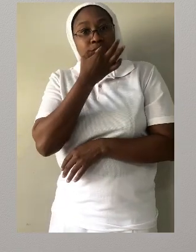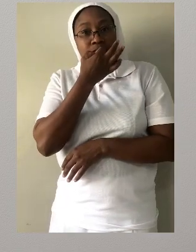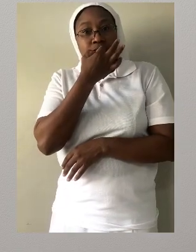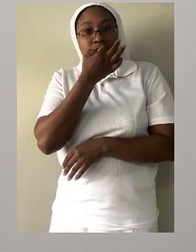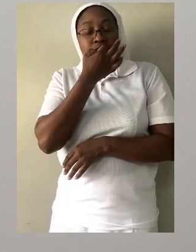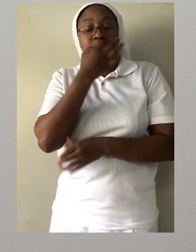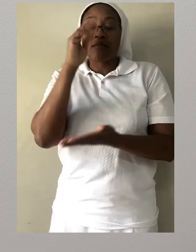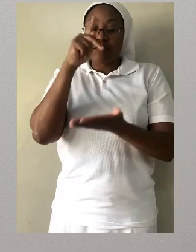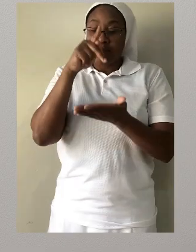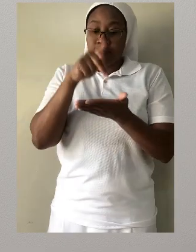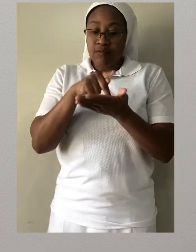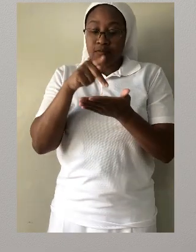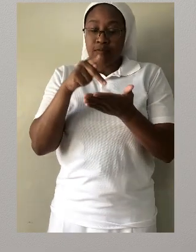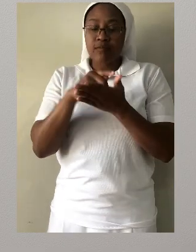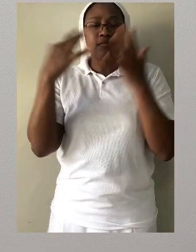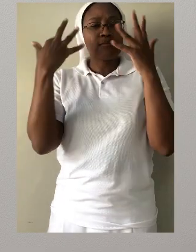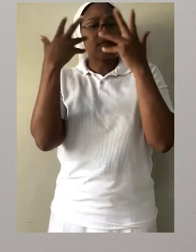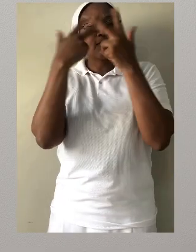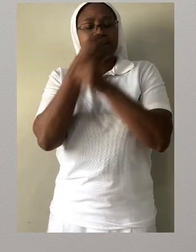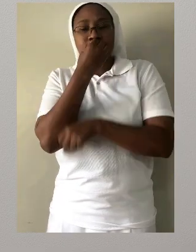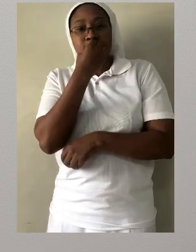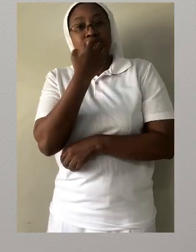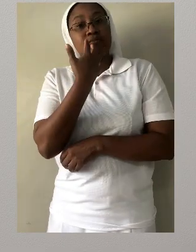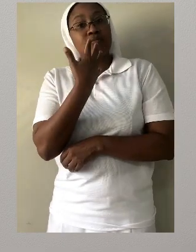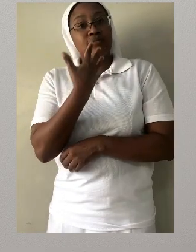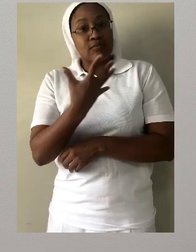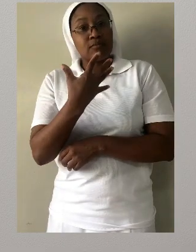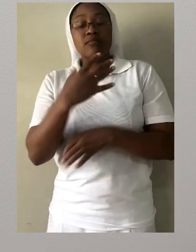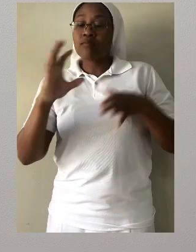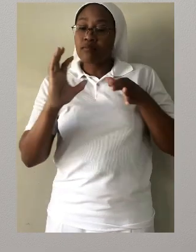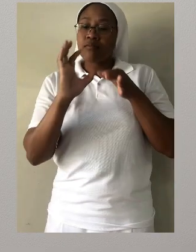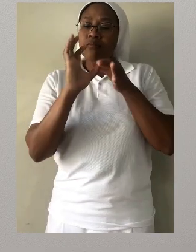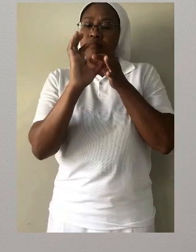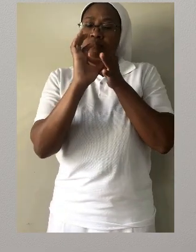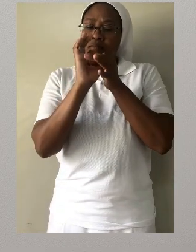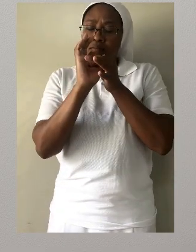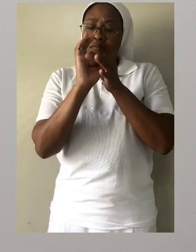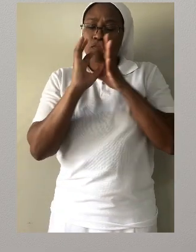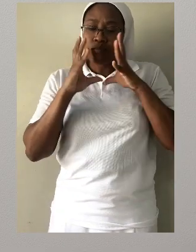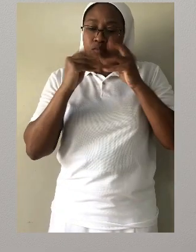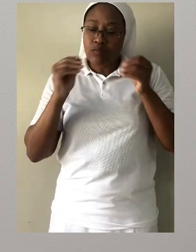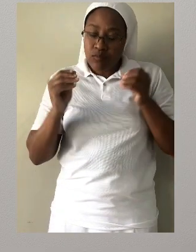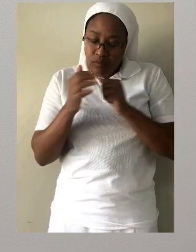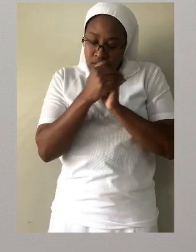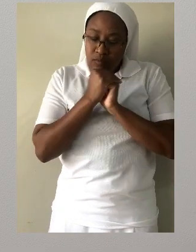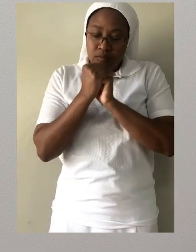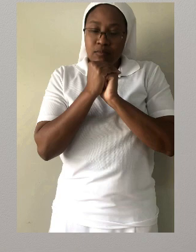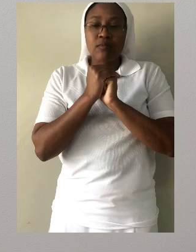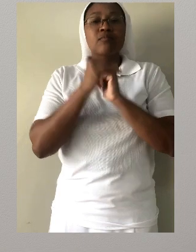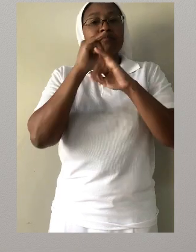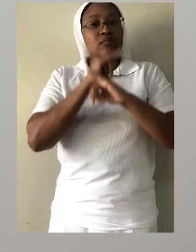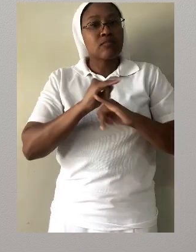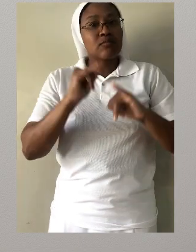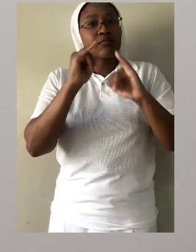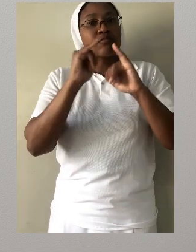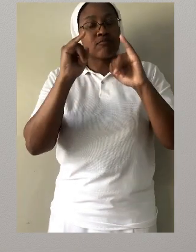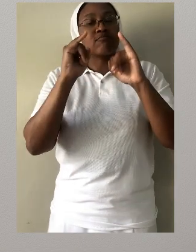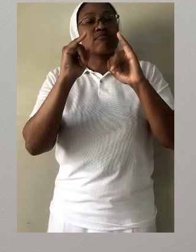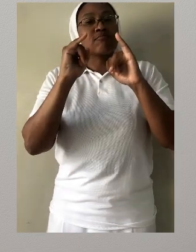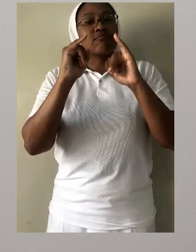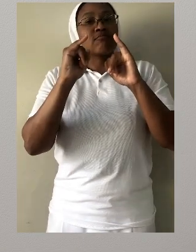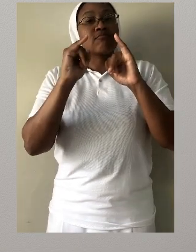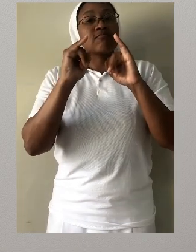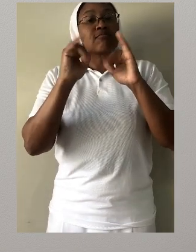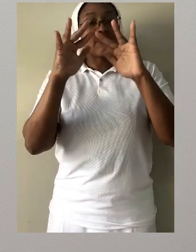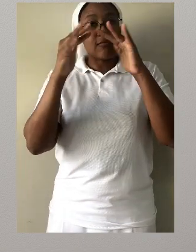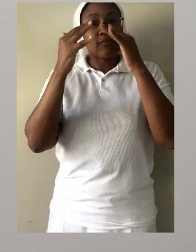Eucaristia, unir a verdade, a beleza e a bondade, e integrar o estudo, a oração e a pregação.